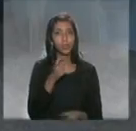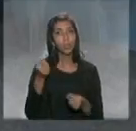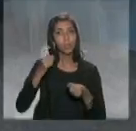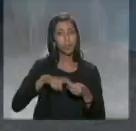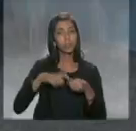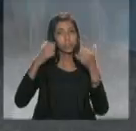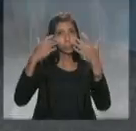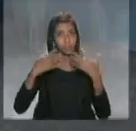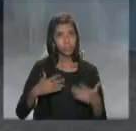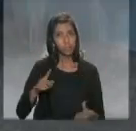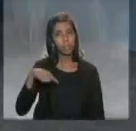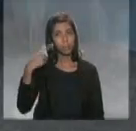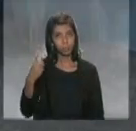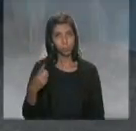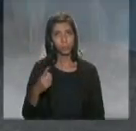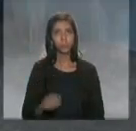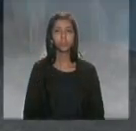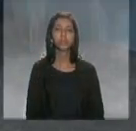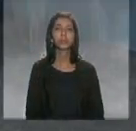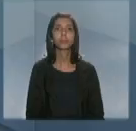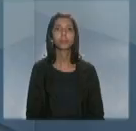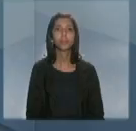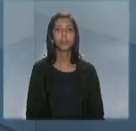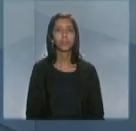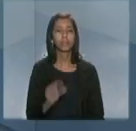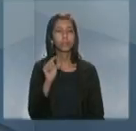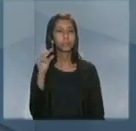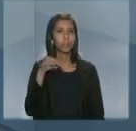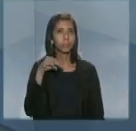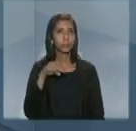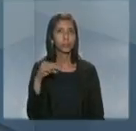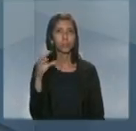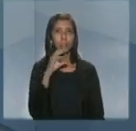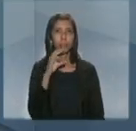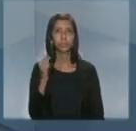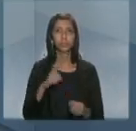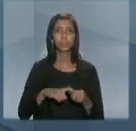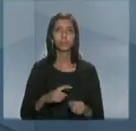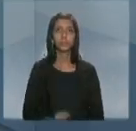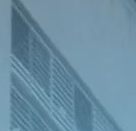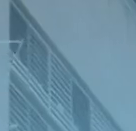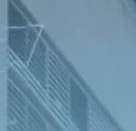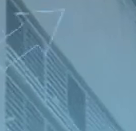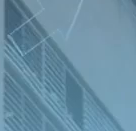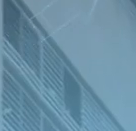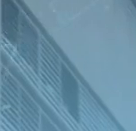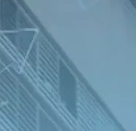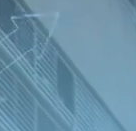intervalo e volta falando sobre esse assunto no próximo bloco. É só um minutinho, a gente volta já já.